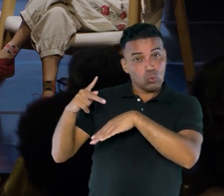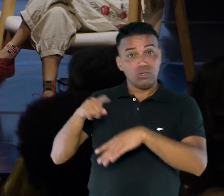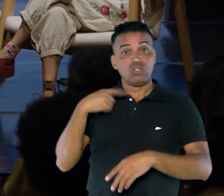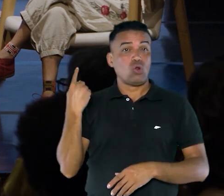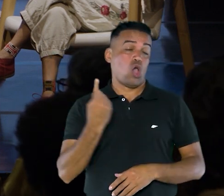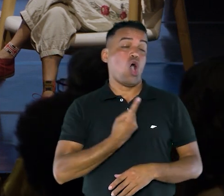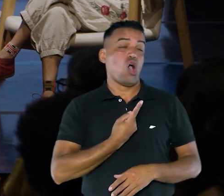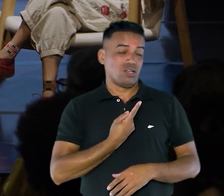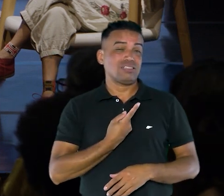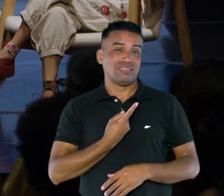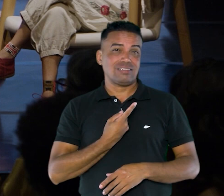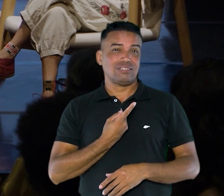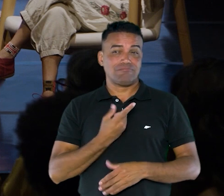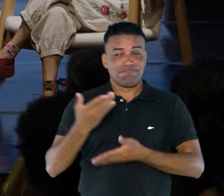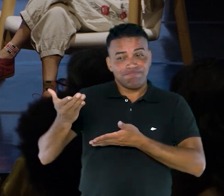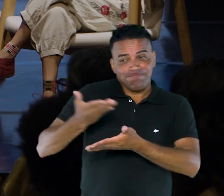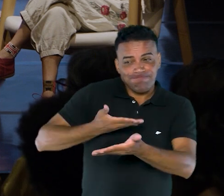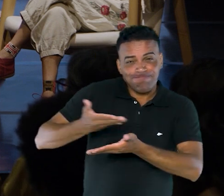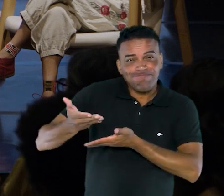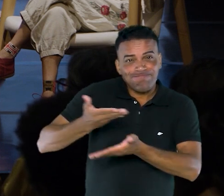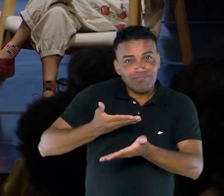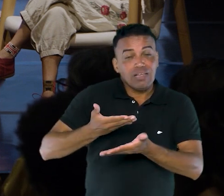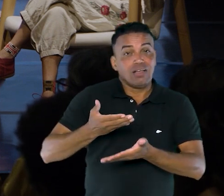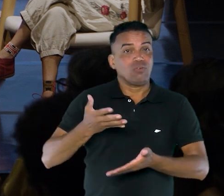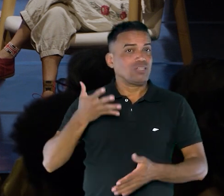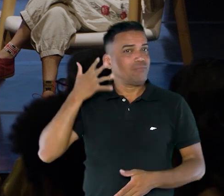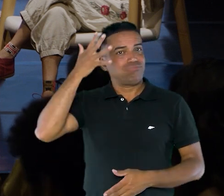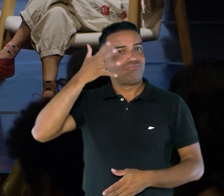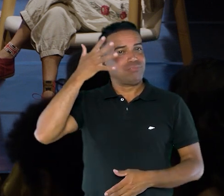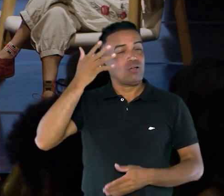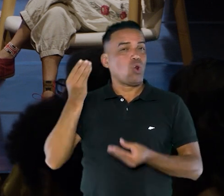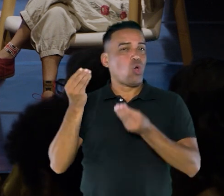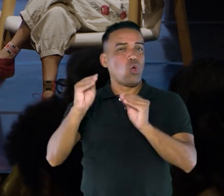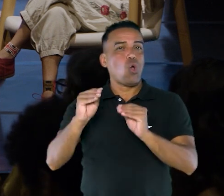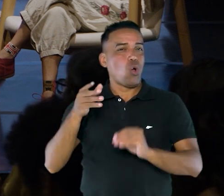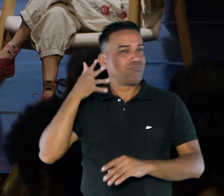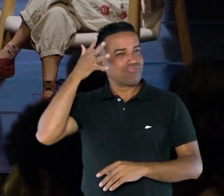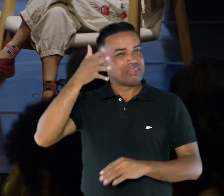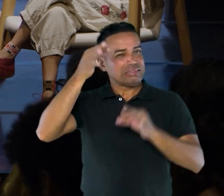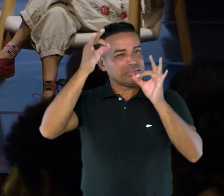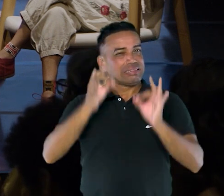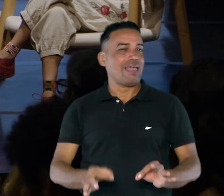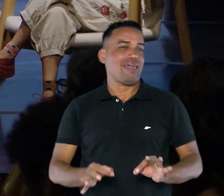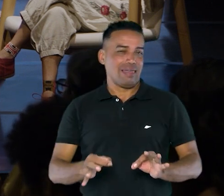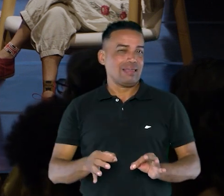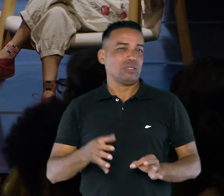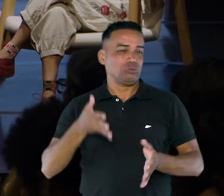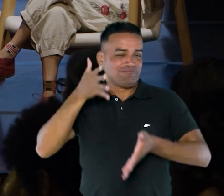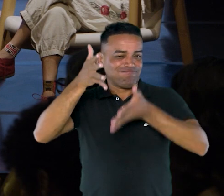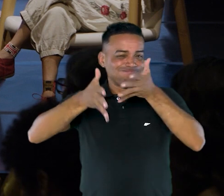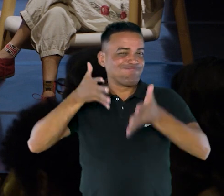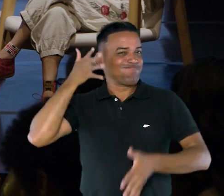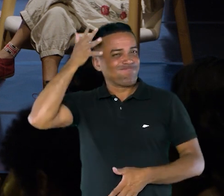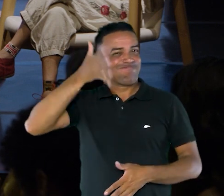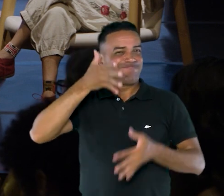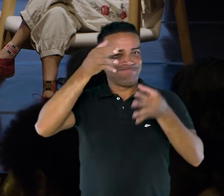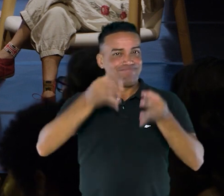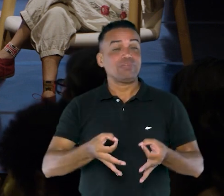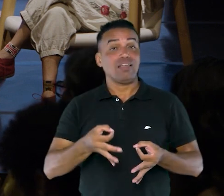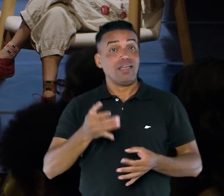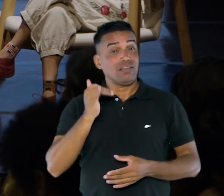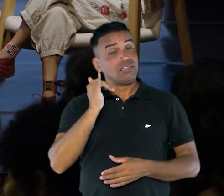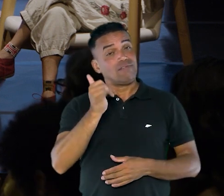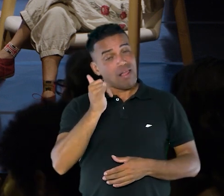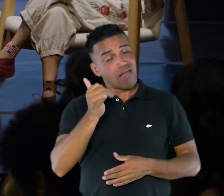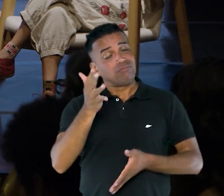todos nós aqui. Então, você pôs a tua fala na roda, acho que certa, né? Porque é bem isso que a